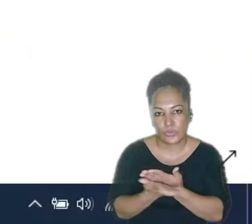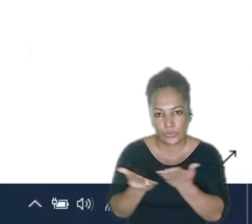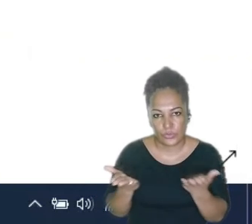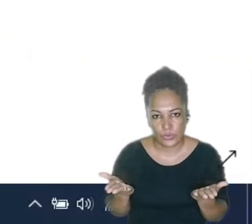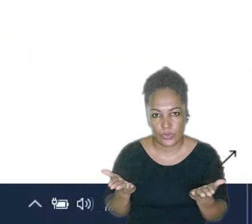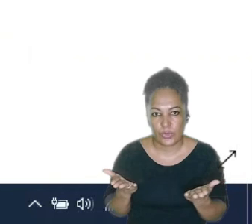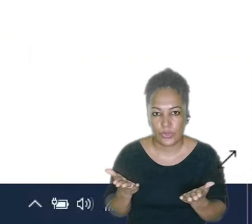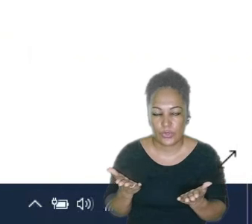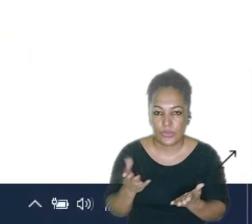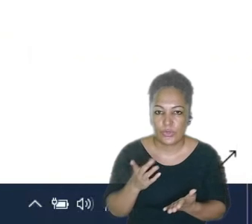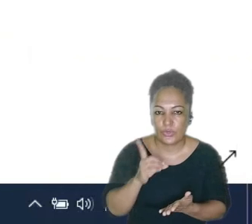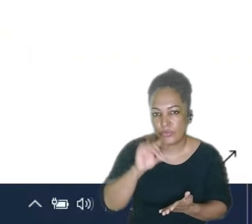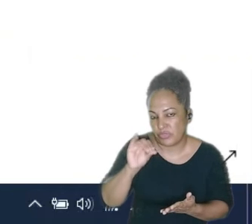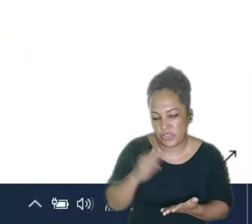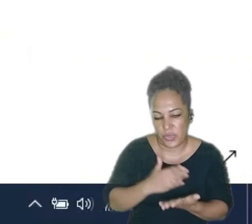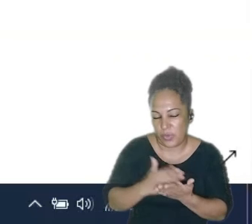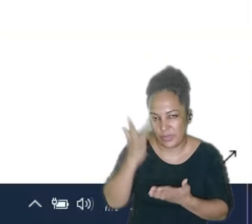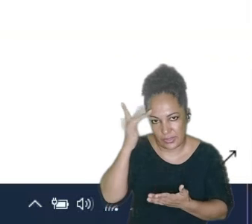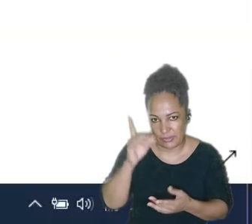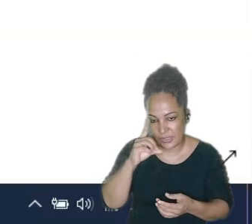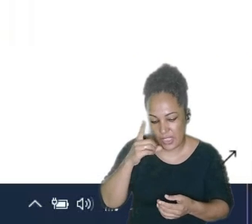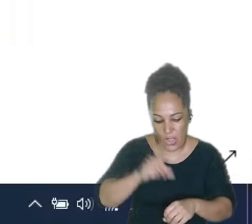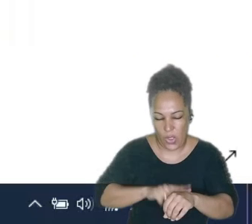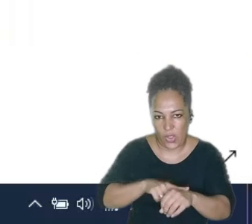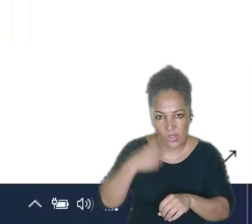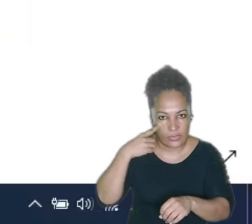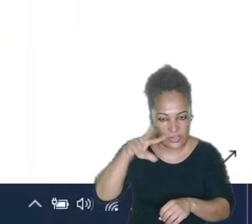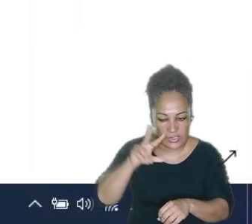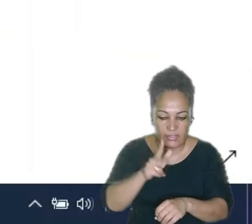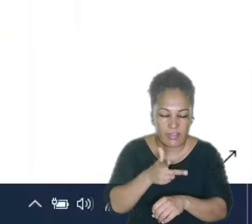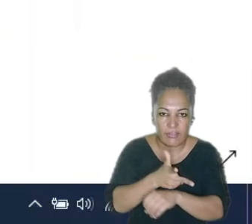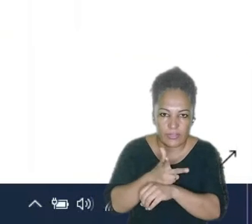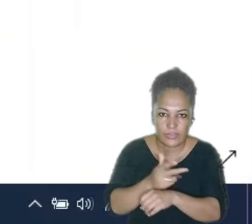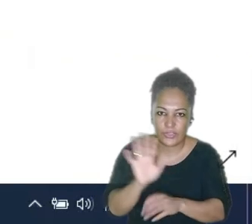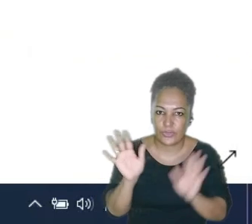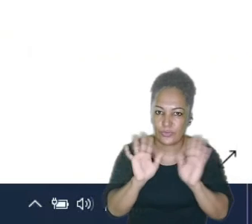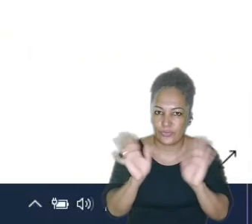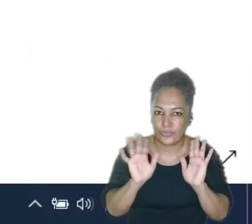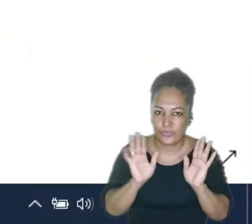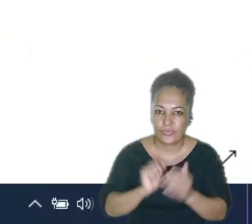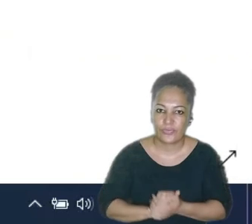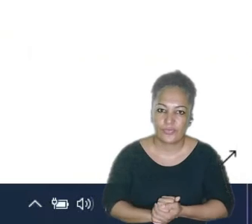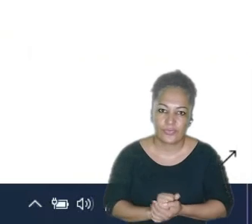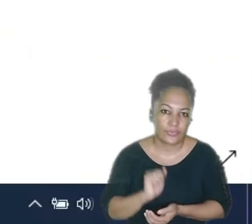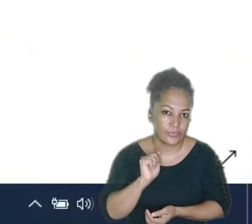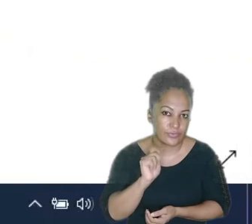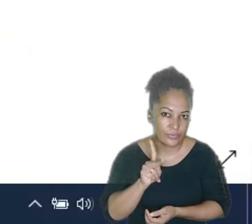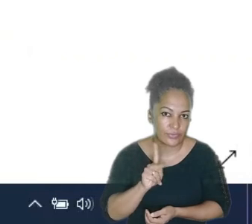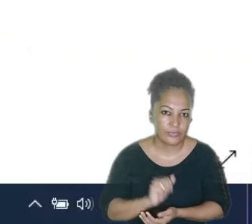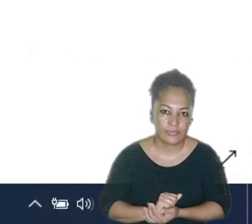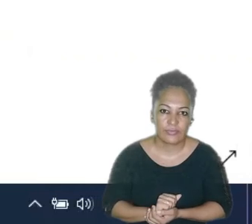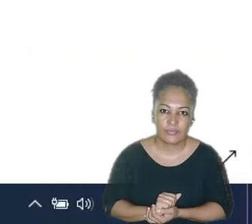é isso, galera. Tenha todos aí um resto de dia ou um começo de dia, não sei, um bom dia e até mais.